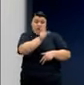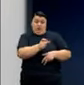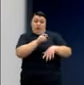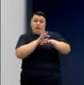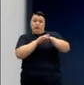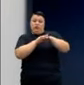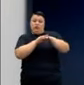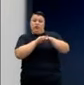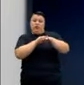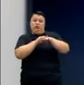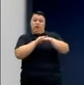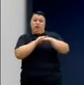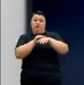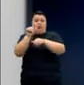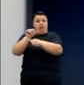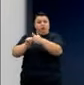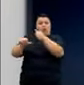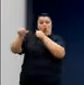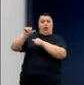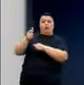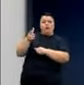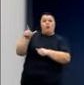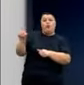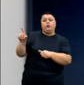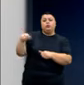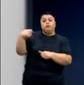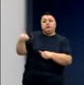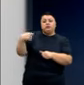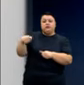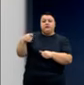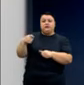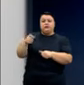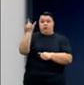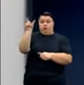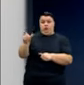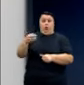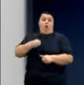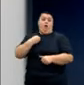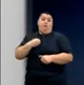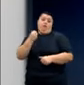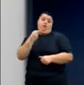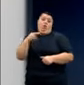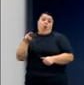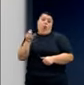por outro órgão ou tecido normal de um doador vivo ou morto.